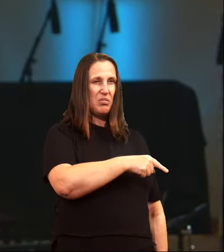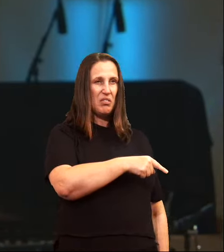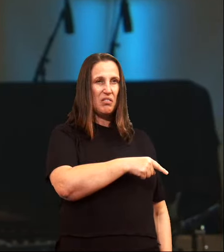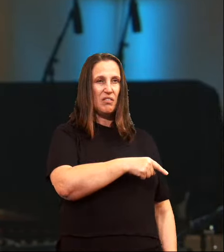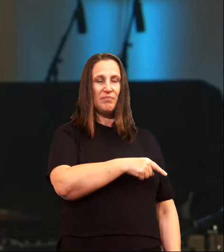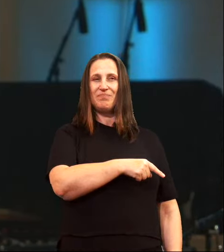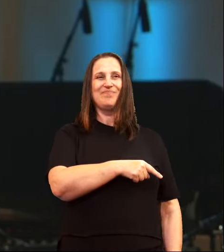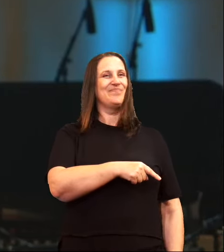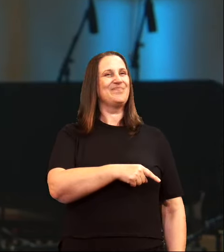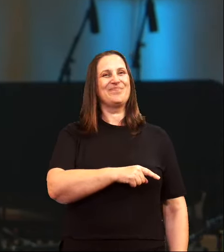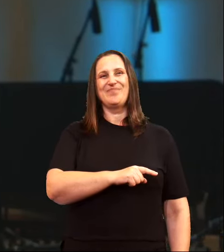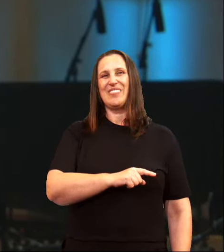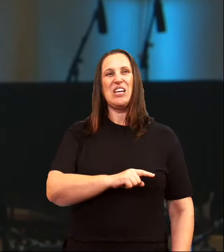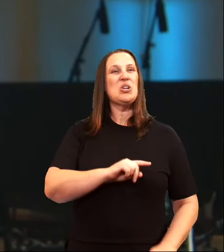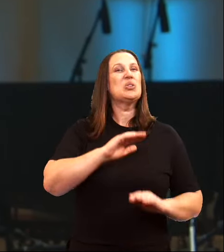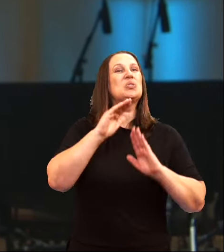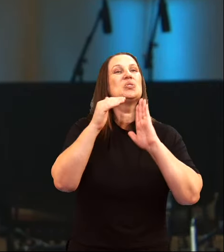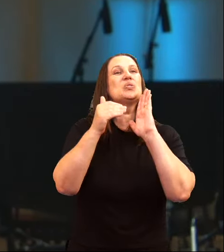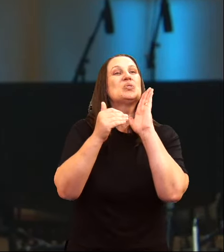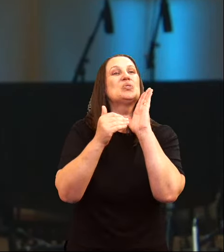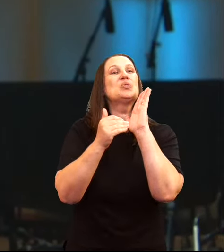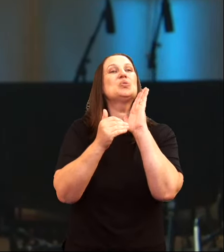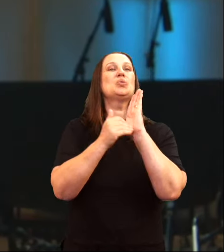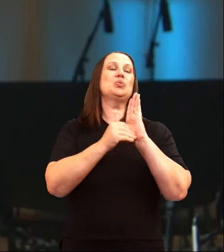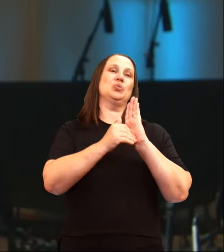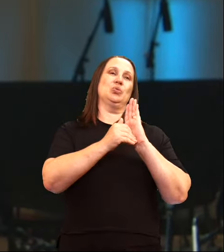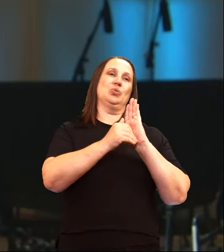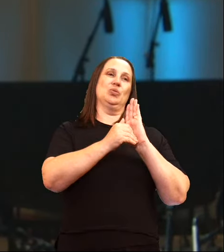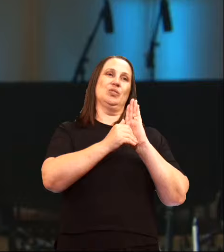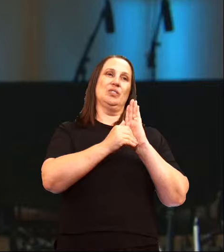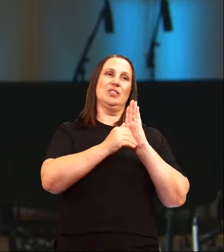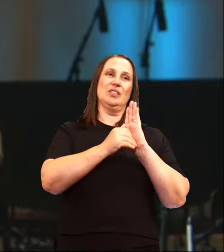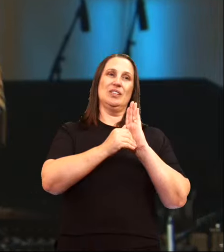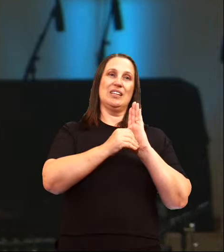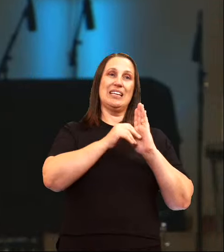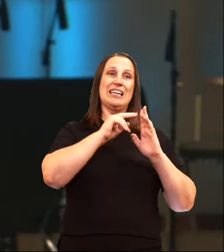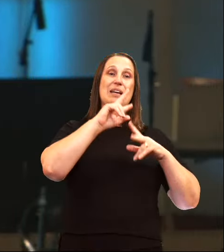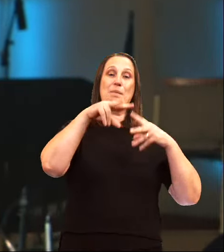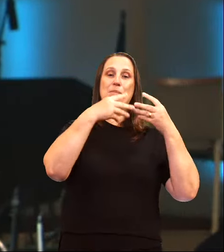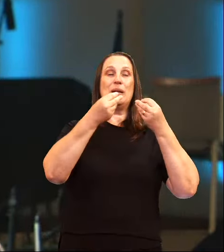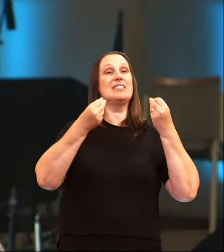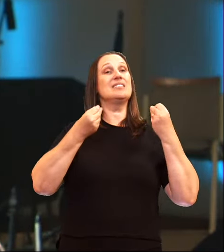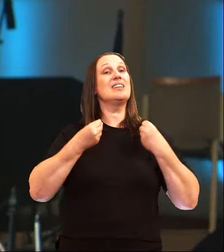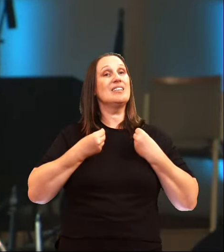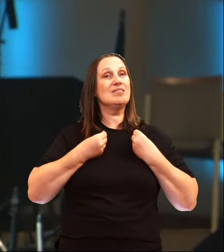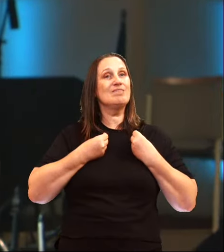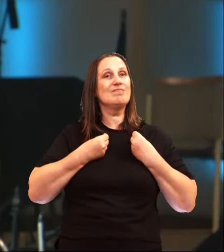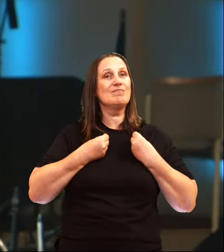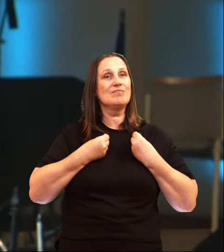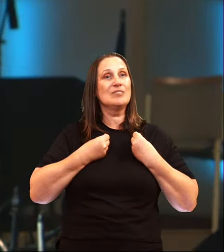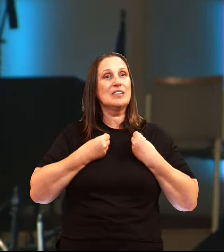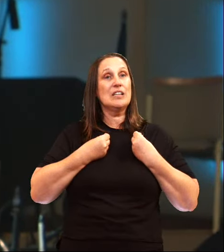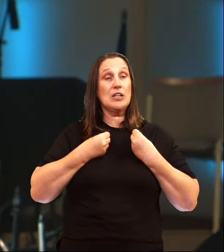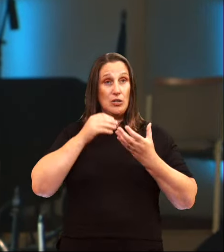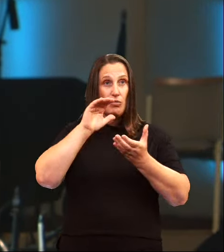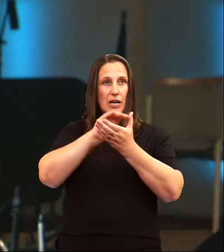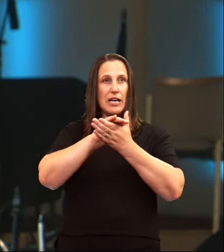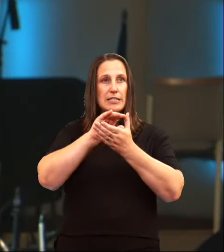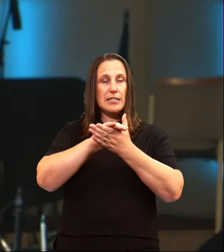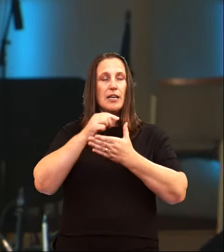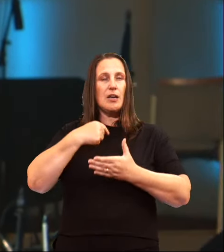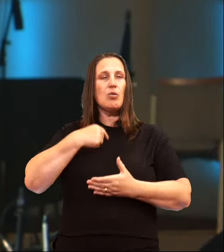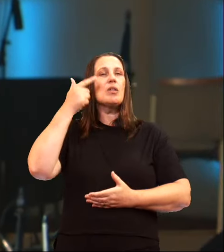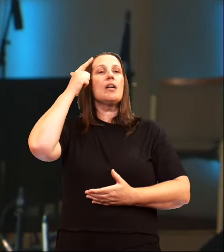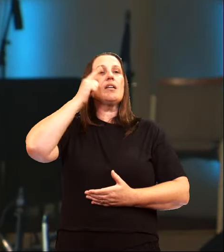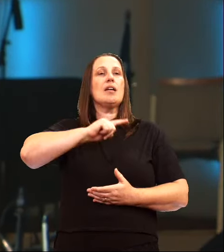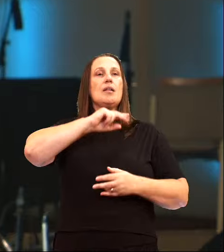Tudo que eu tinha, todos os móveis eu tinha ganhado. Todos. Eu fiquei procurando um. Quando eu casei, eu ganhei muitos presentes.